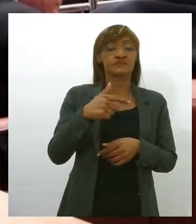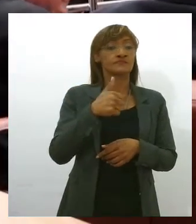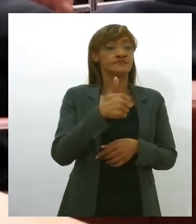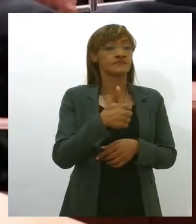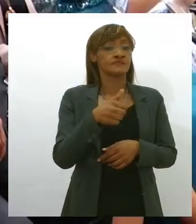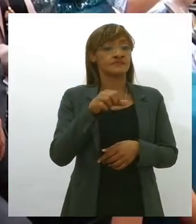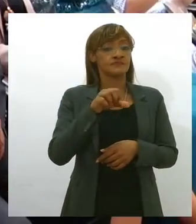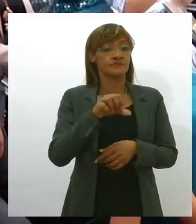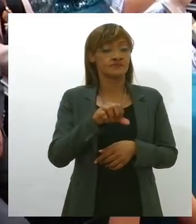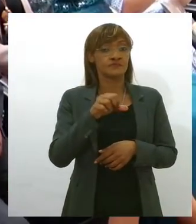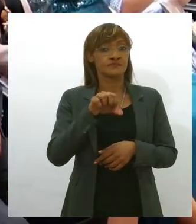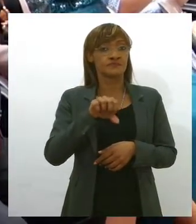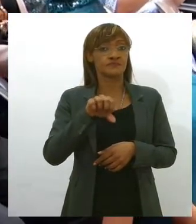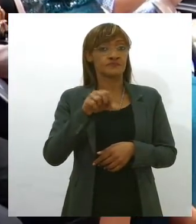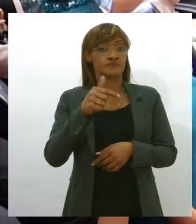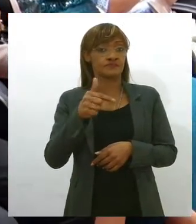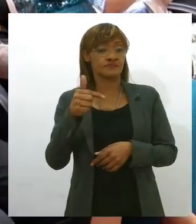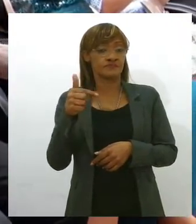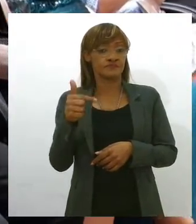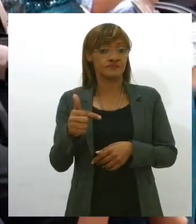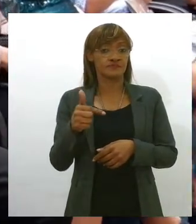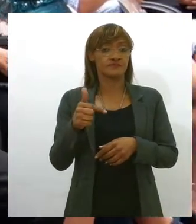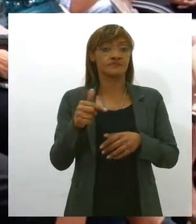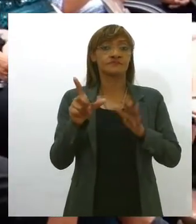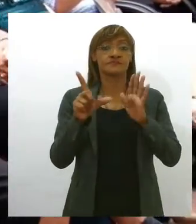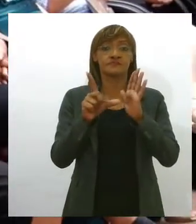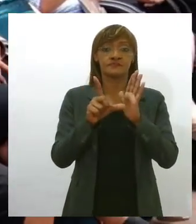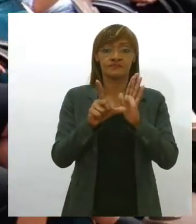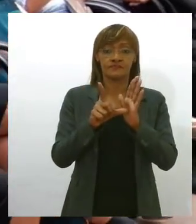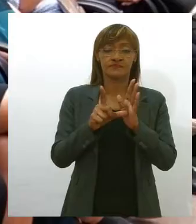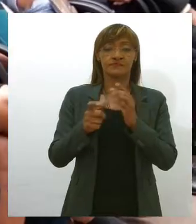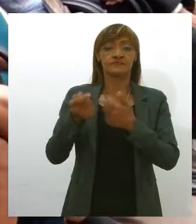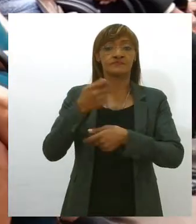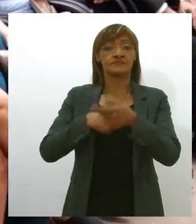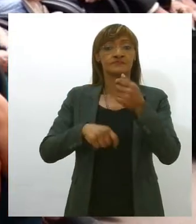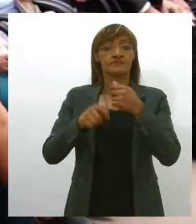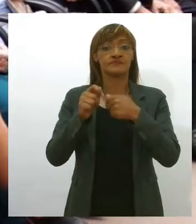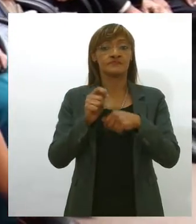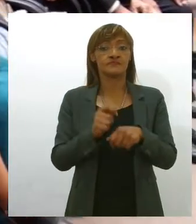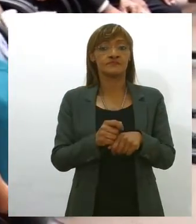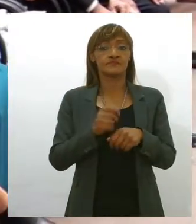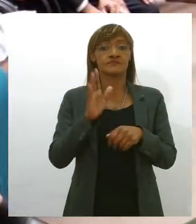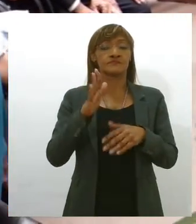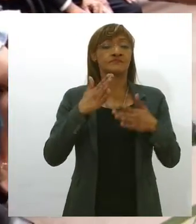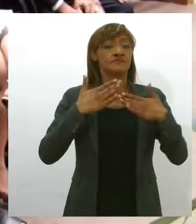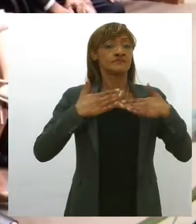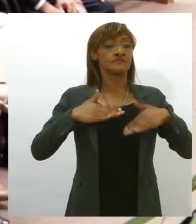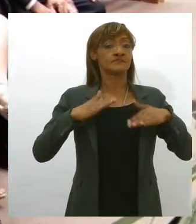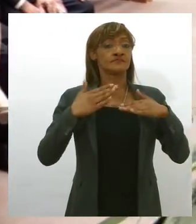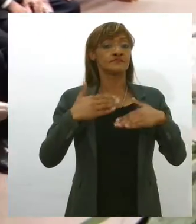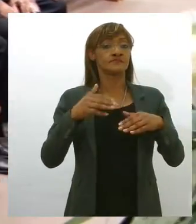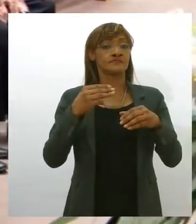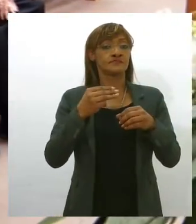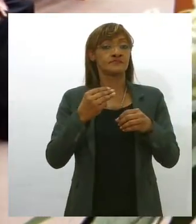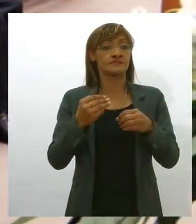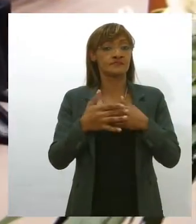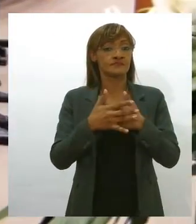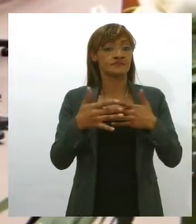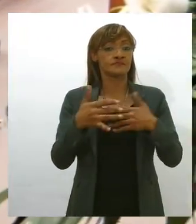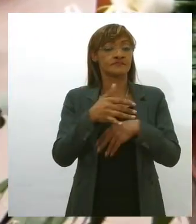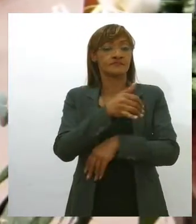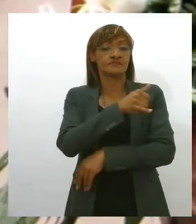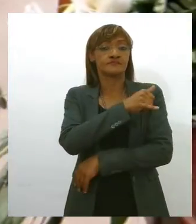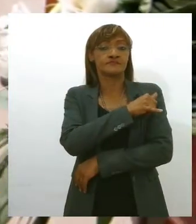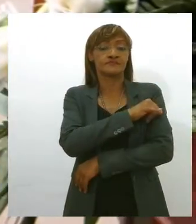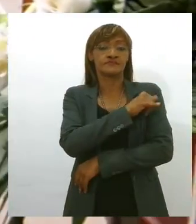as lojas maçônicas Comércio e artes e união e tranquilidade na Cidade do Rio de Janeiro quem conçalves Ledo